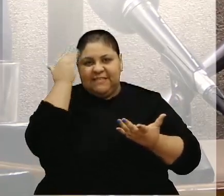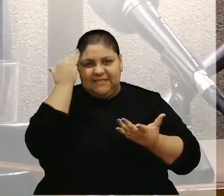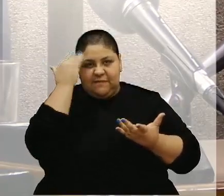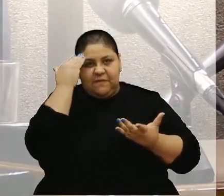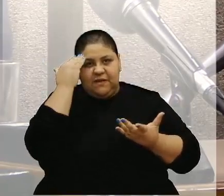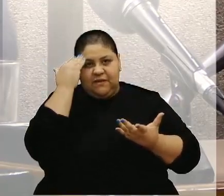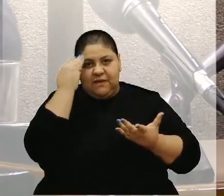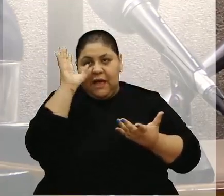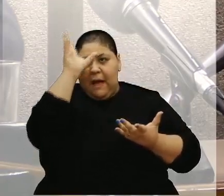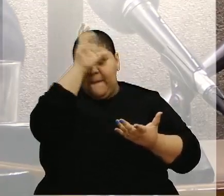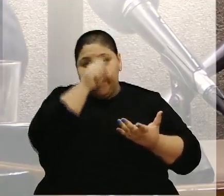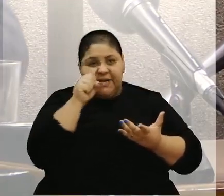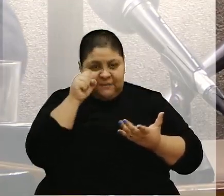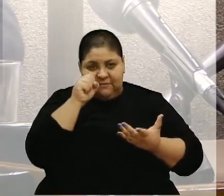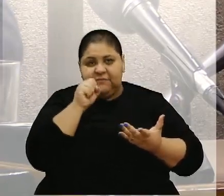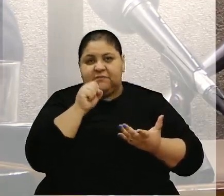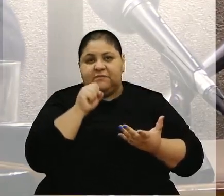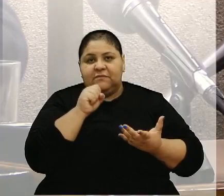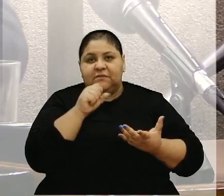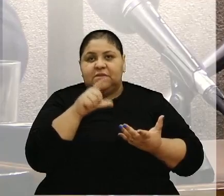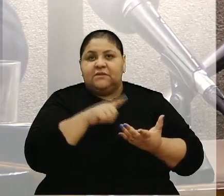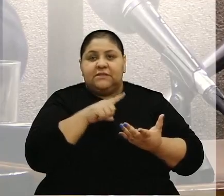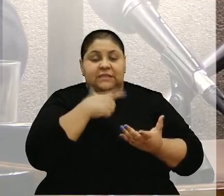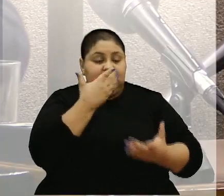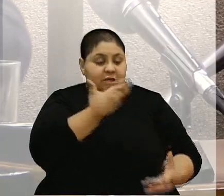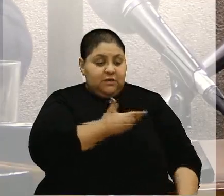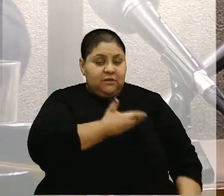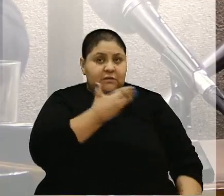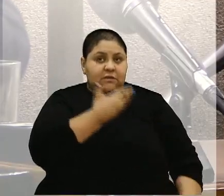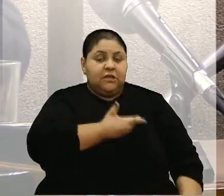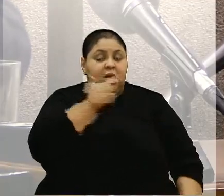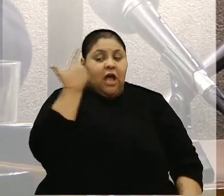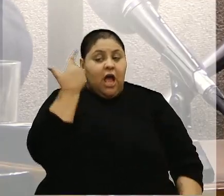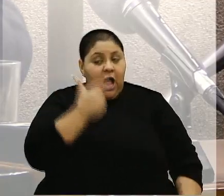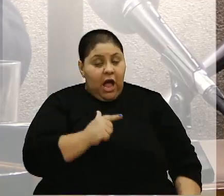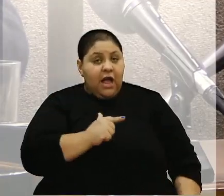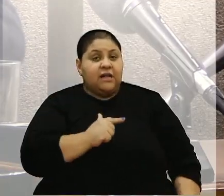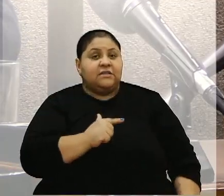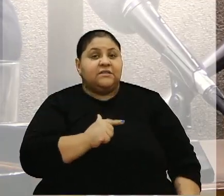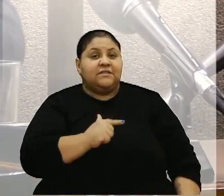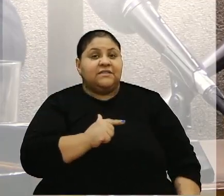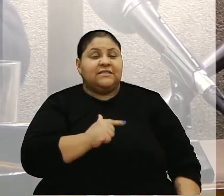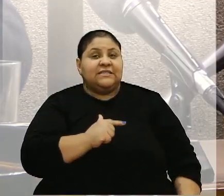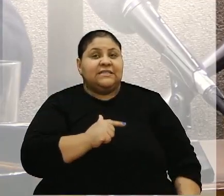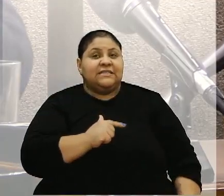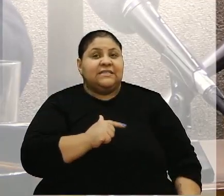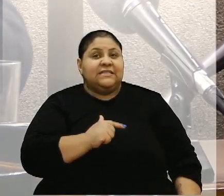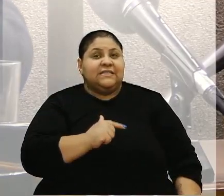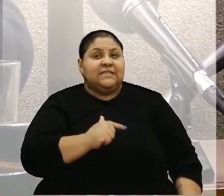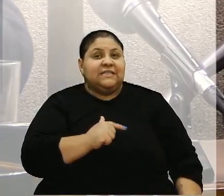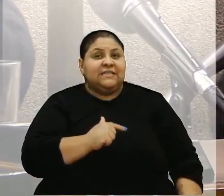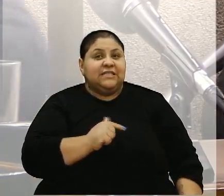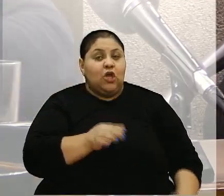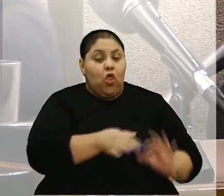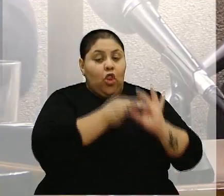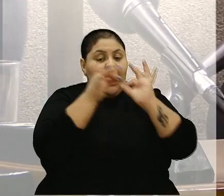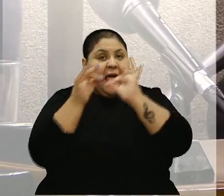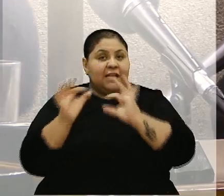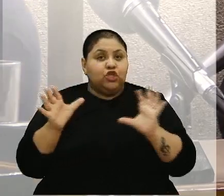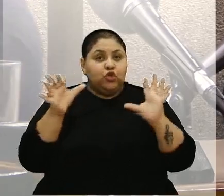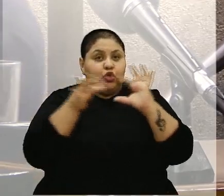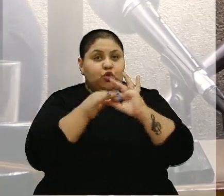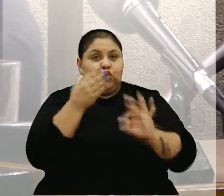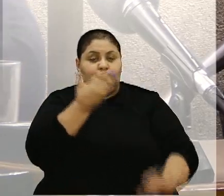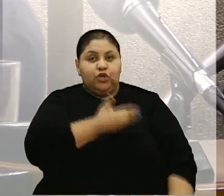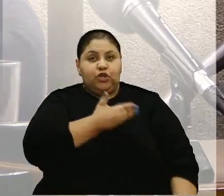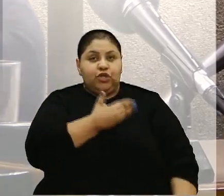isso, aprendendo, e o senhor tem um amigo, renovamos, né, os espaços